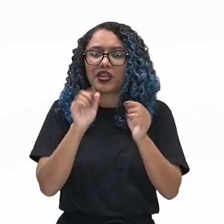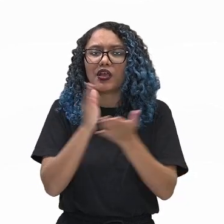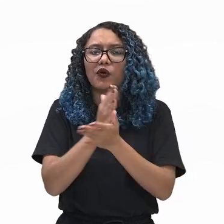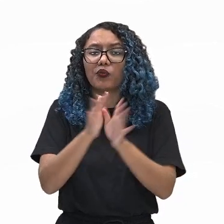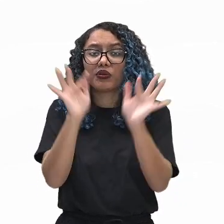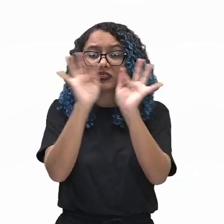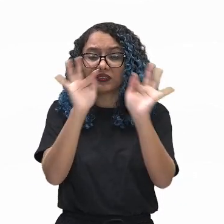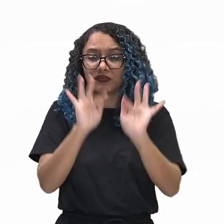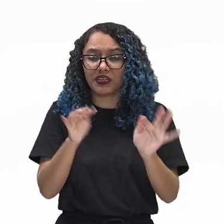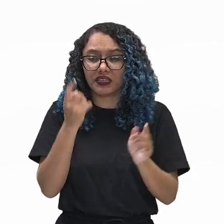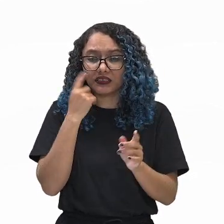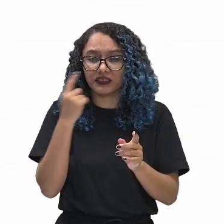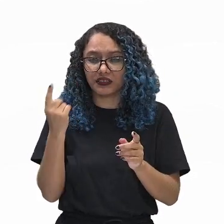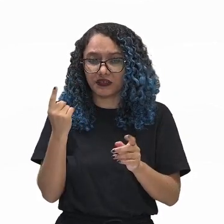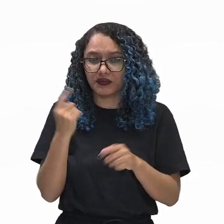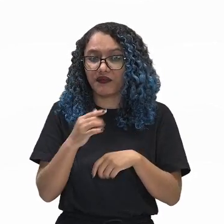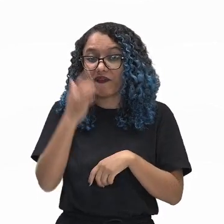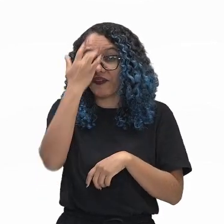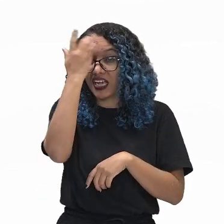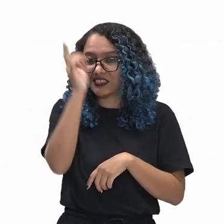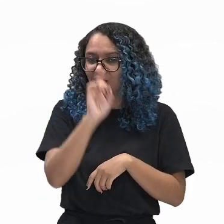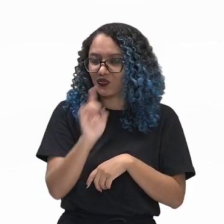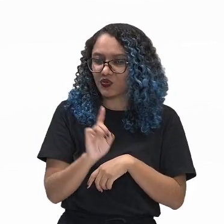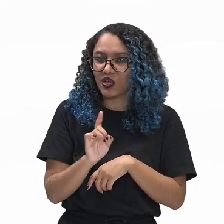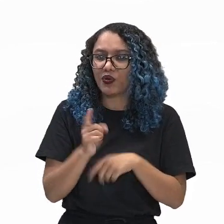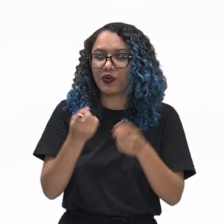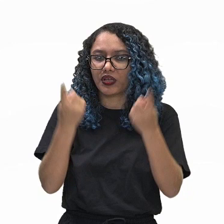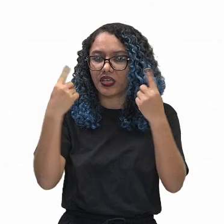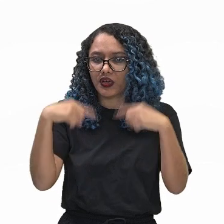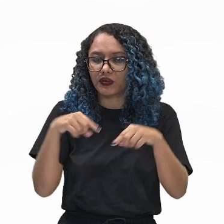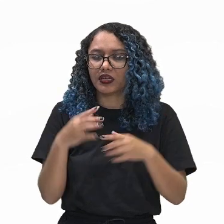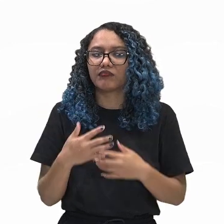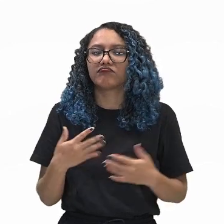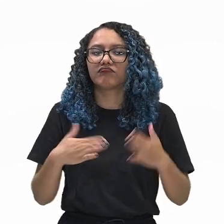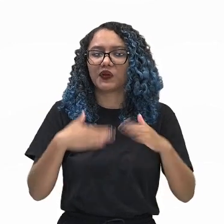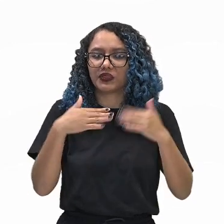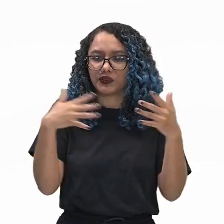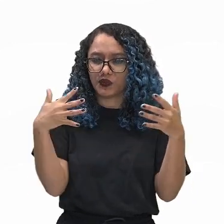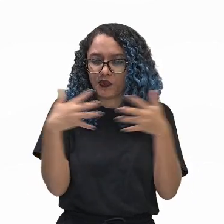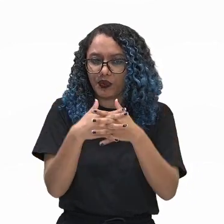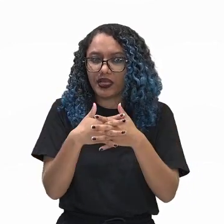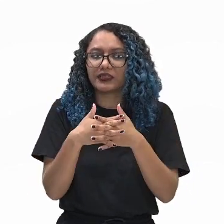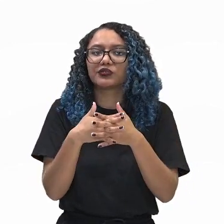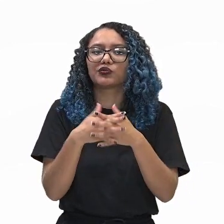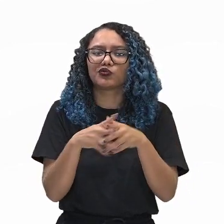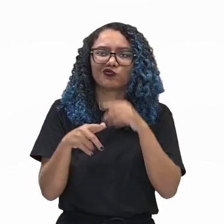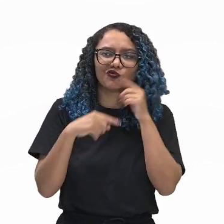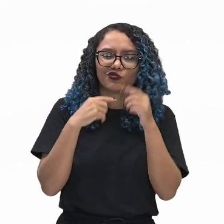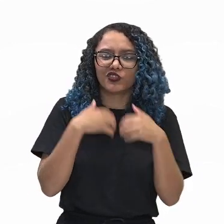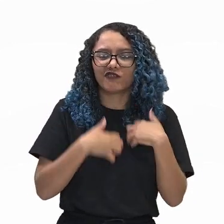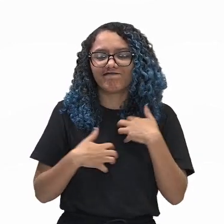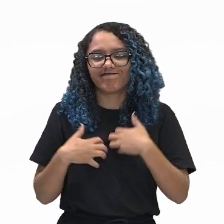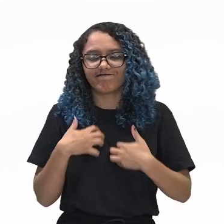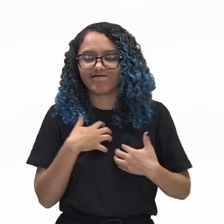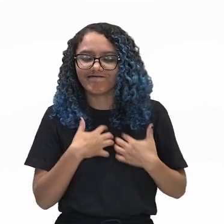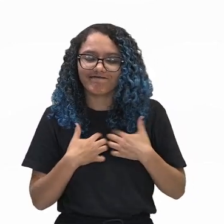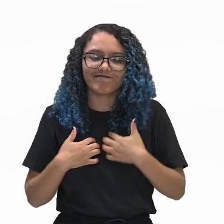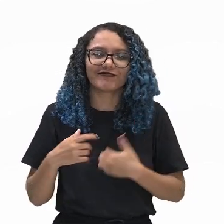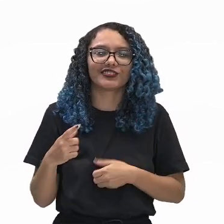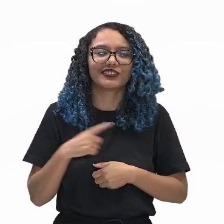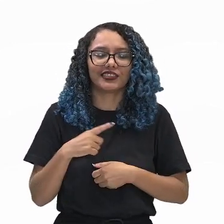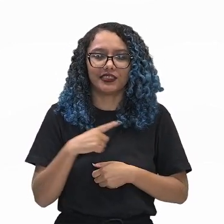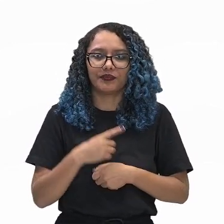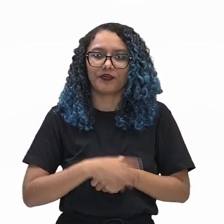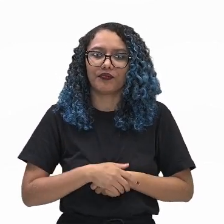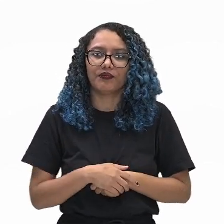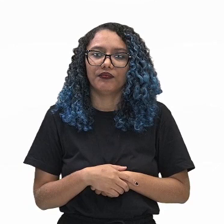expressões. Não é uma tarefa fácil, depois, um processo complexo, repleto de dúvidas e incertezas.